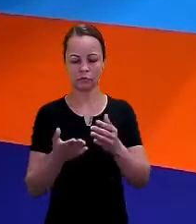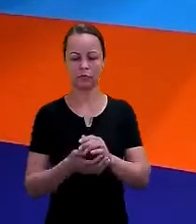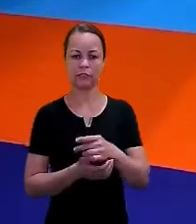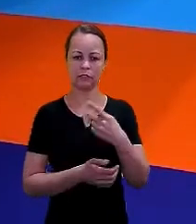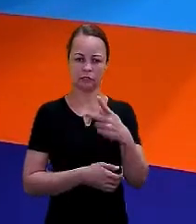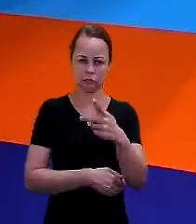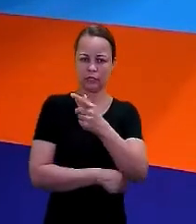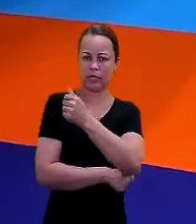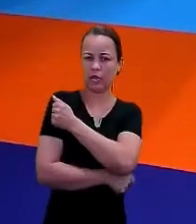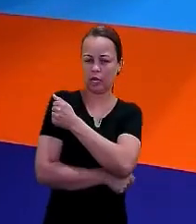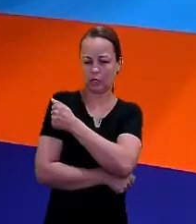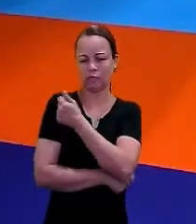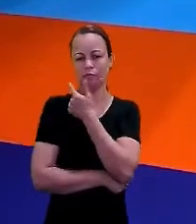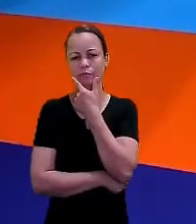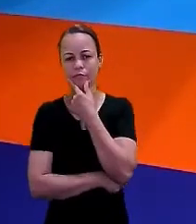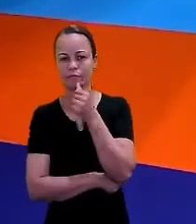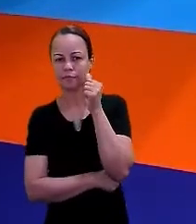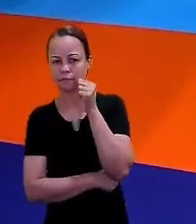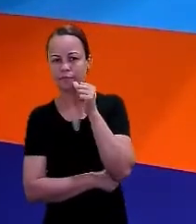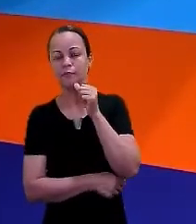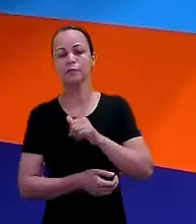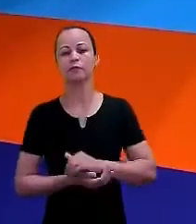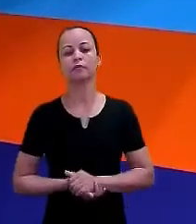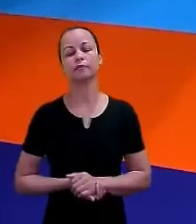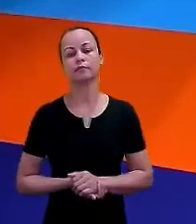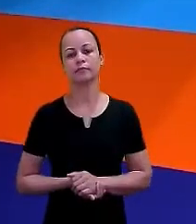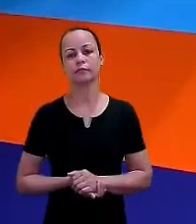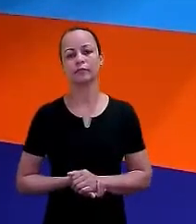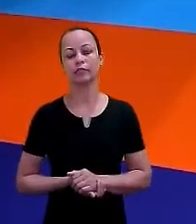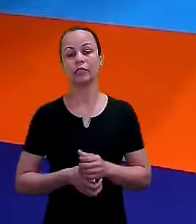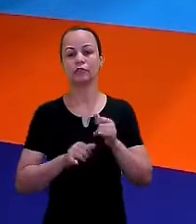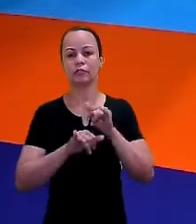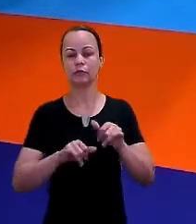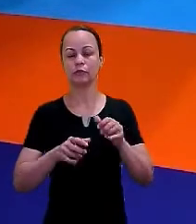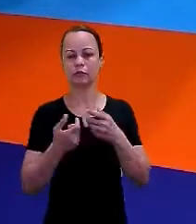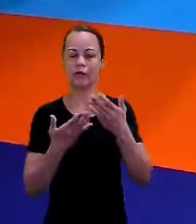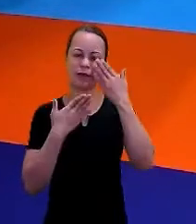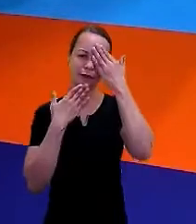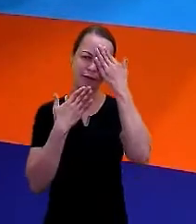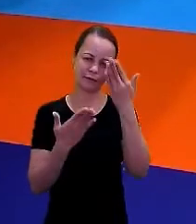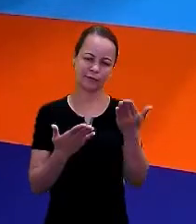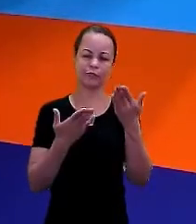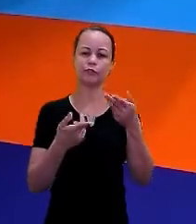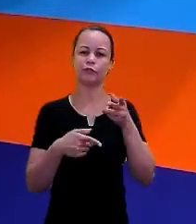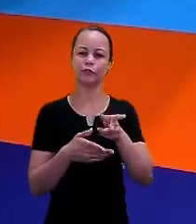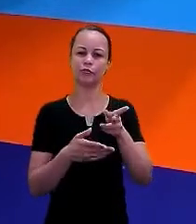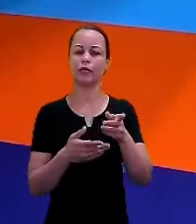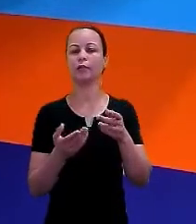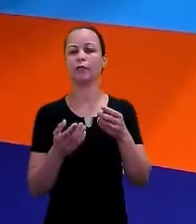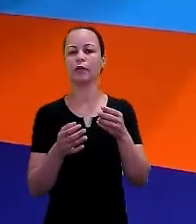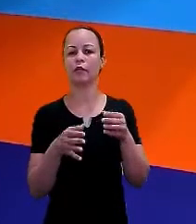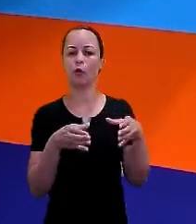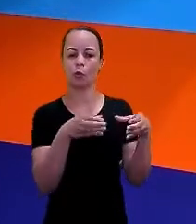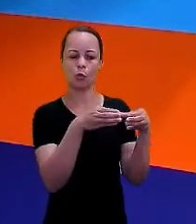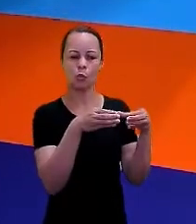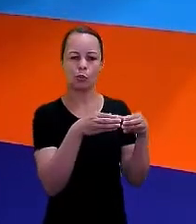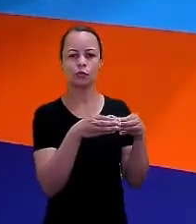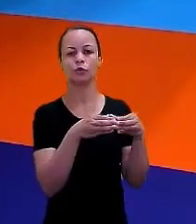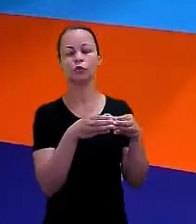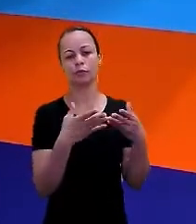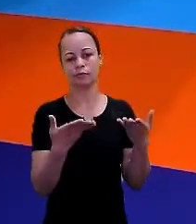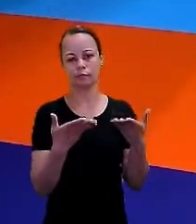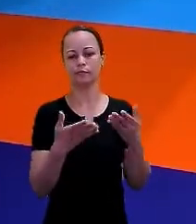você. Aluna e aluno. Dito isso, agradeço a produção, como sempre, de uma generosidade, de uma gentileza